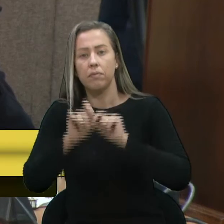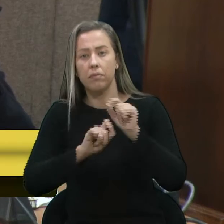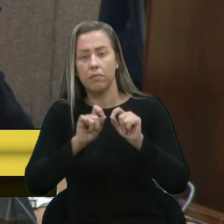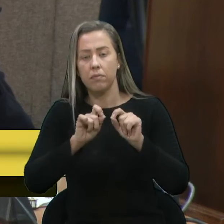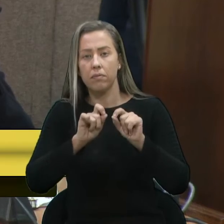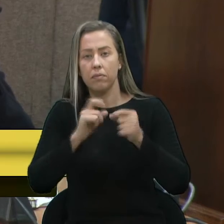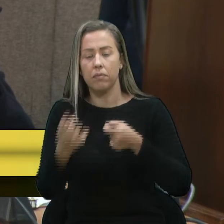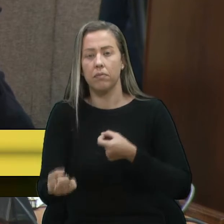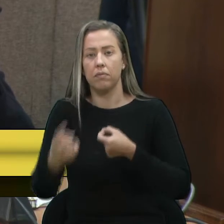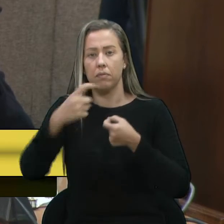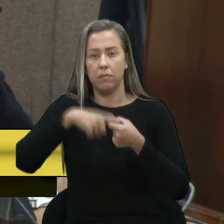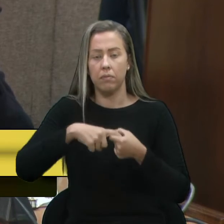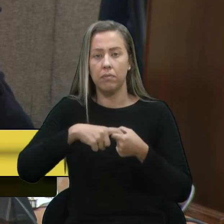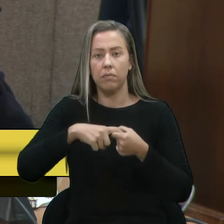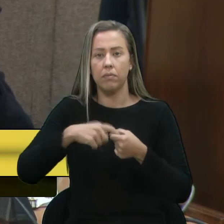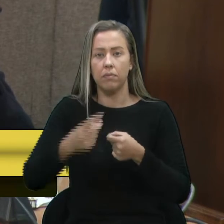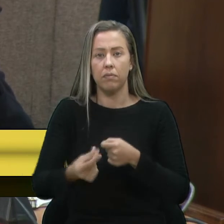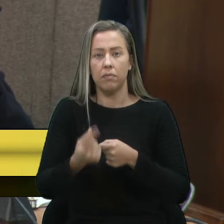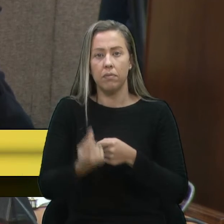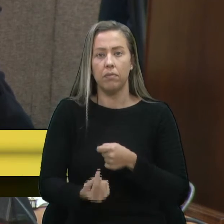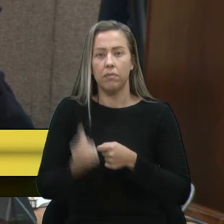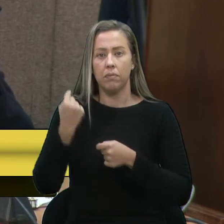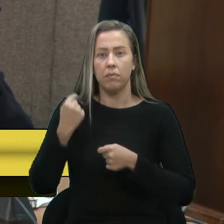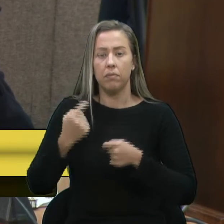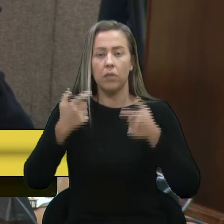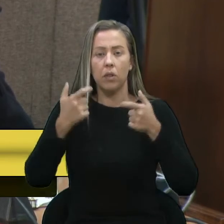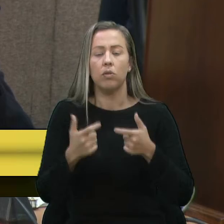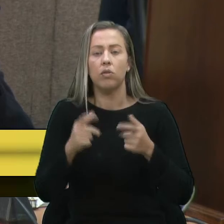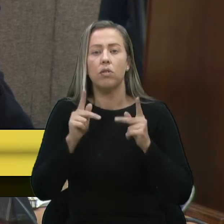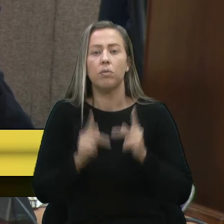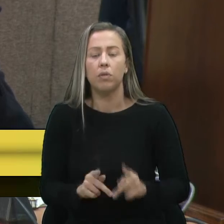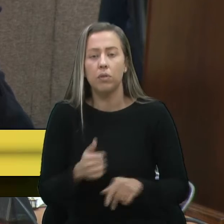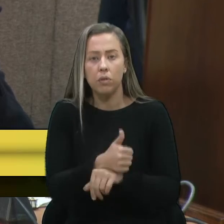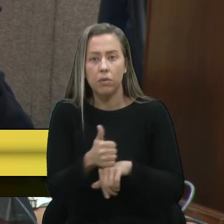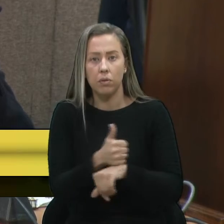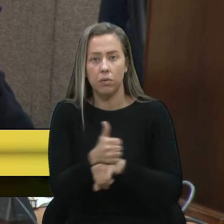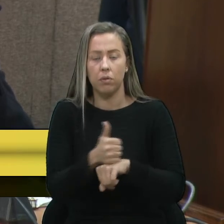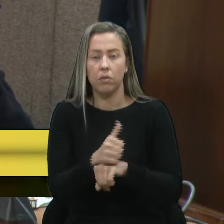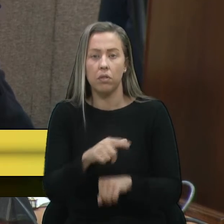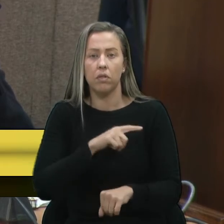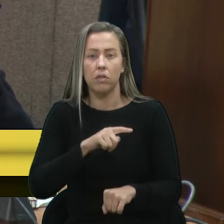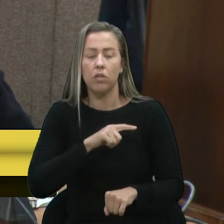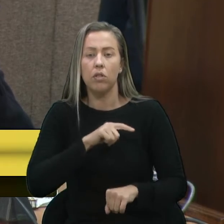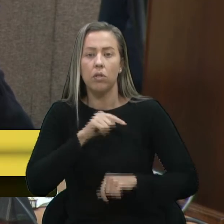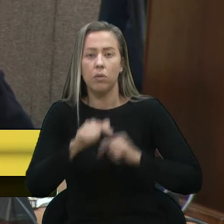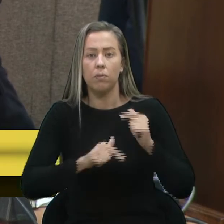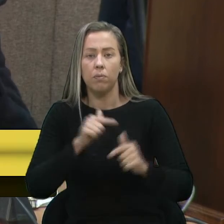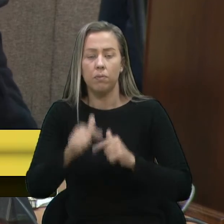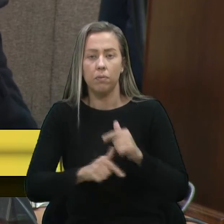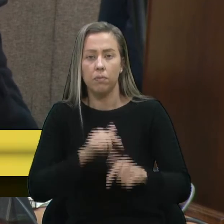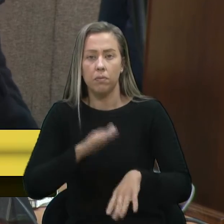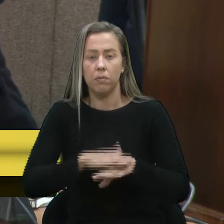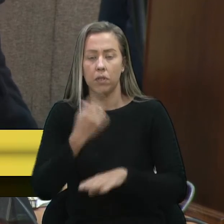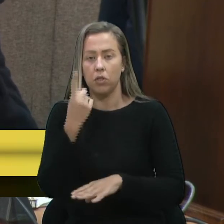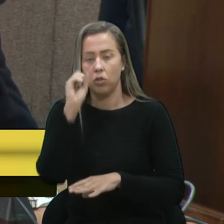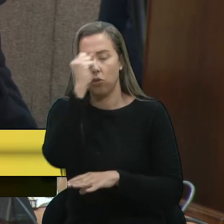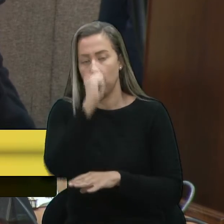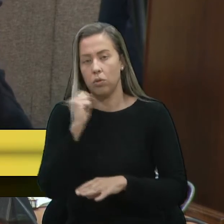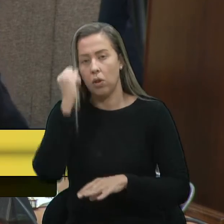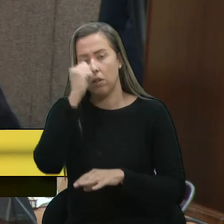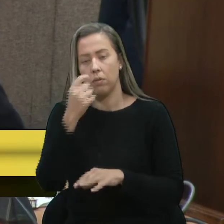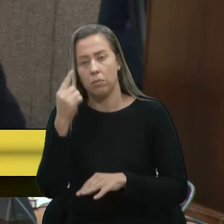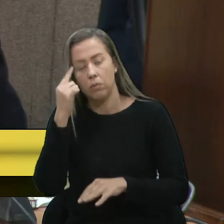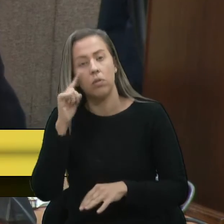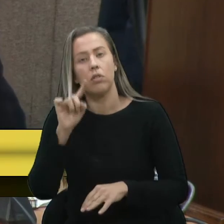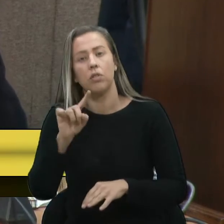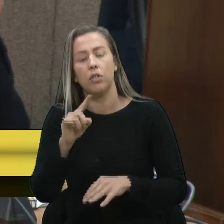um retorno a tempos antigos, onde as pessoas, os profissionais, tinham que se colocar trabalhando mais de 18 horas por dia. Só